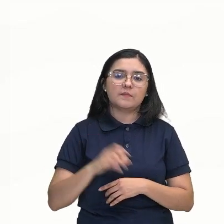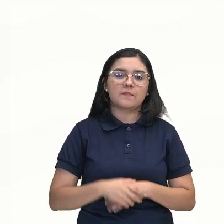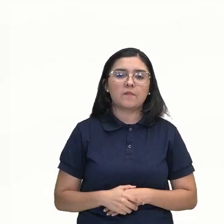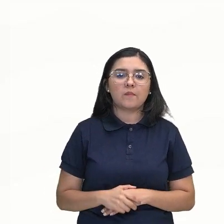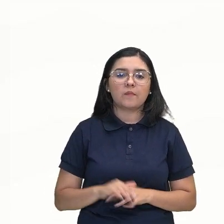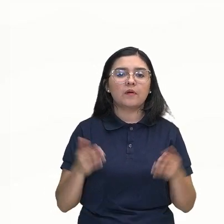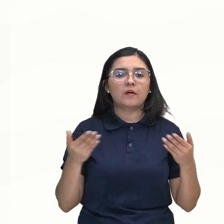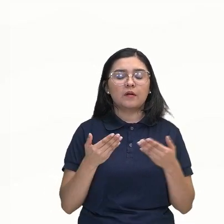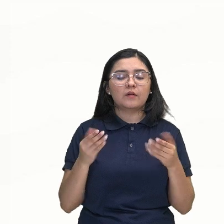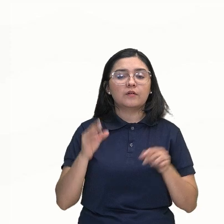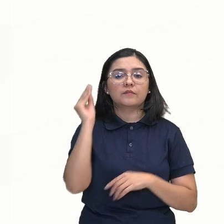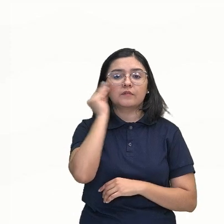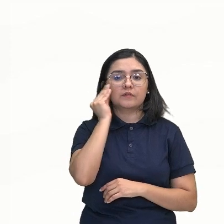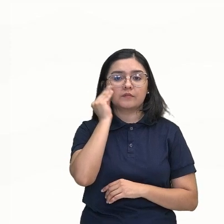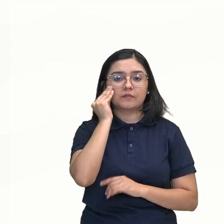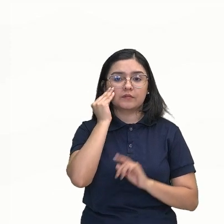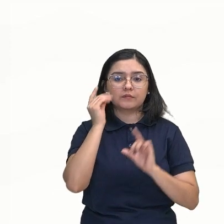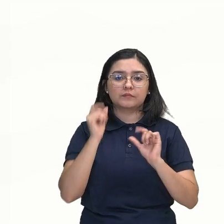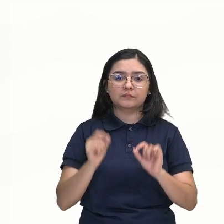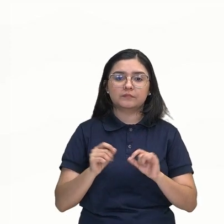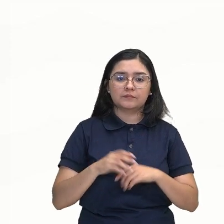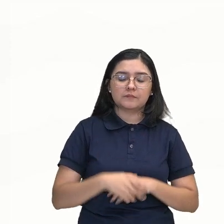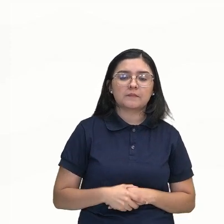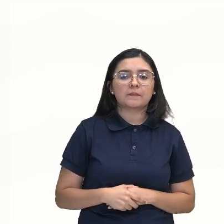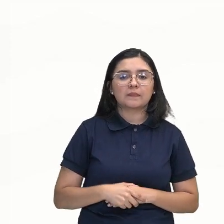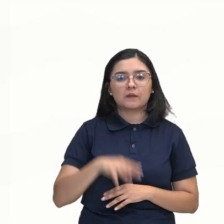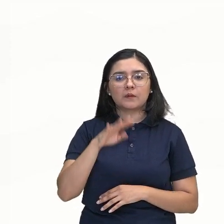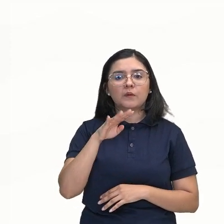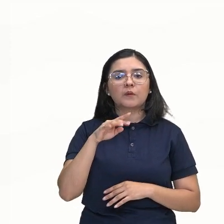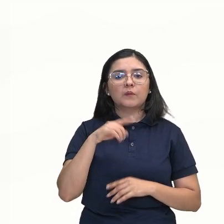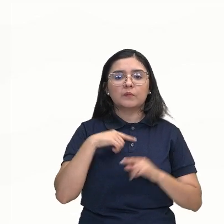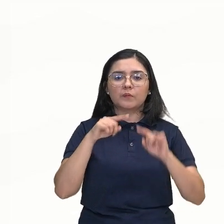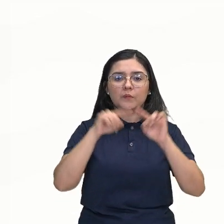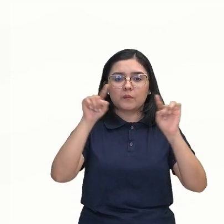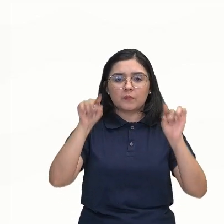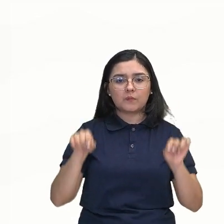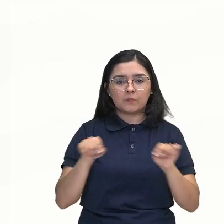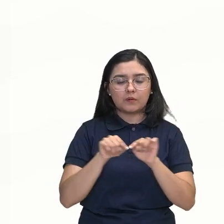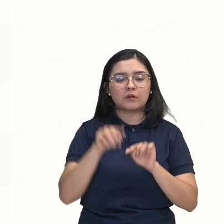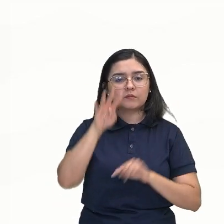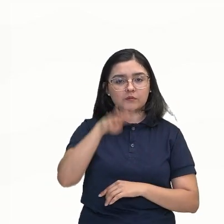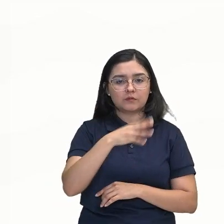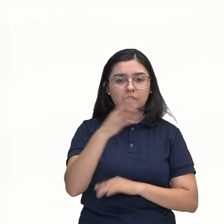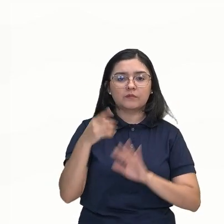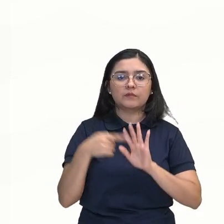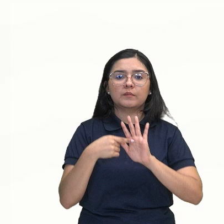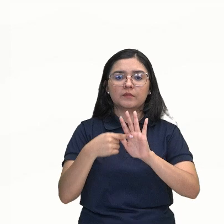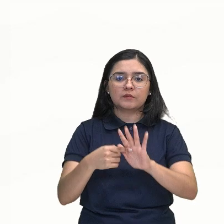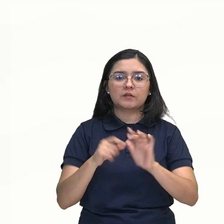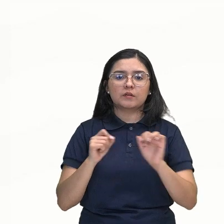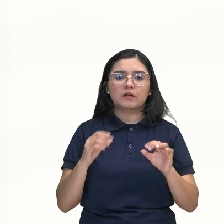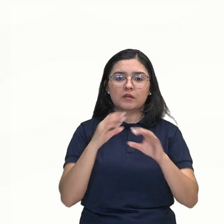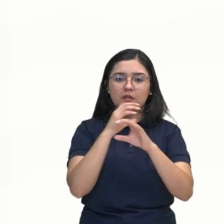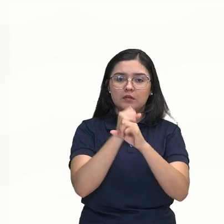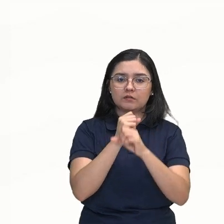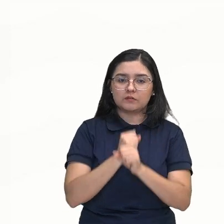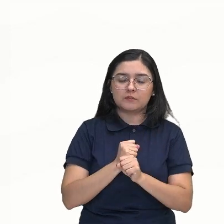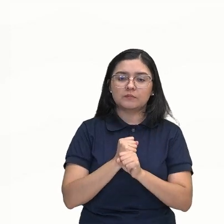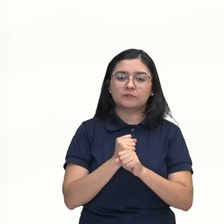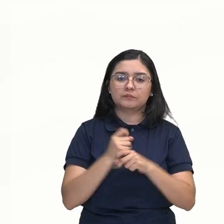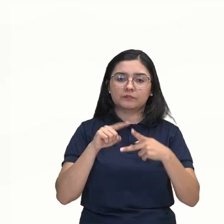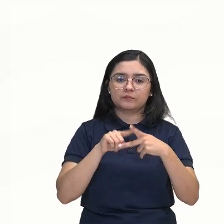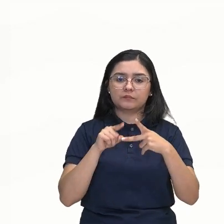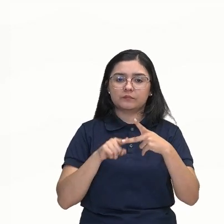Vamos agora verificar aqui um quadro a seguir, que ele vai nos mostrar a soma dos ângulos internos